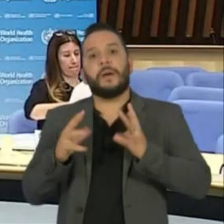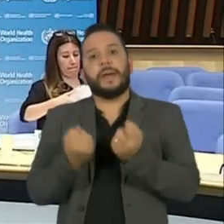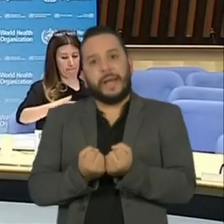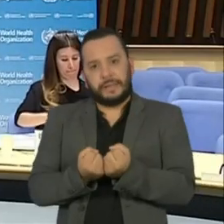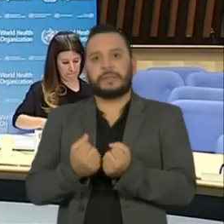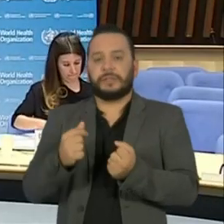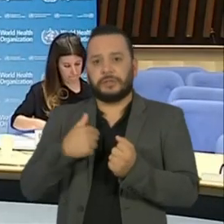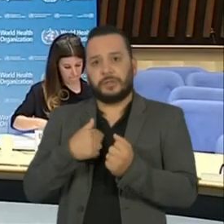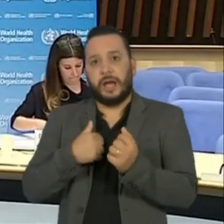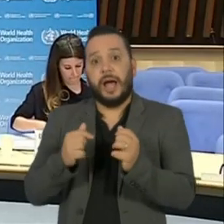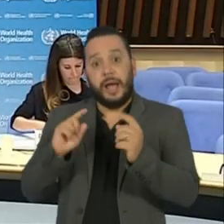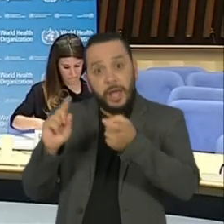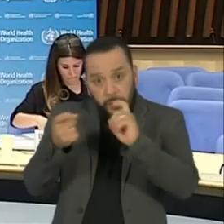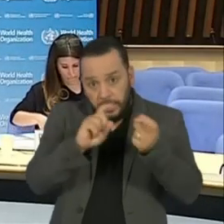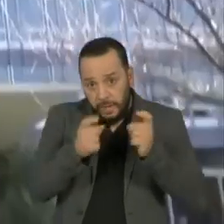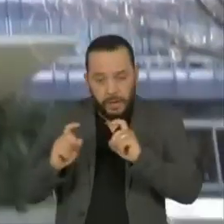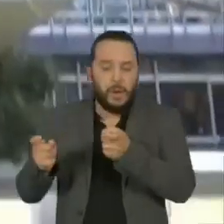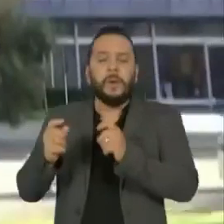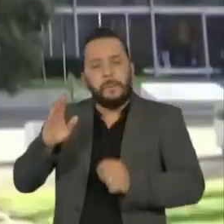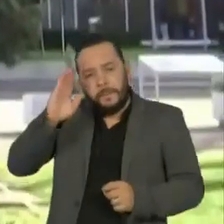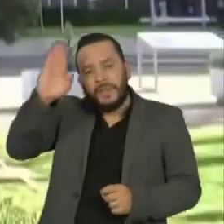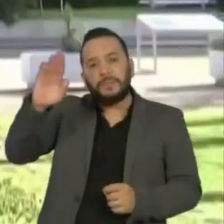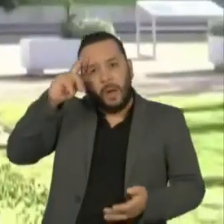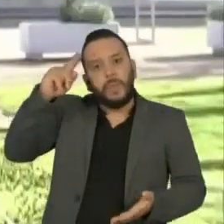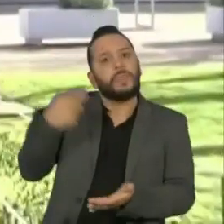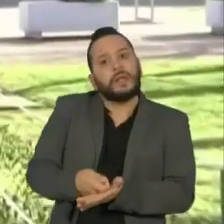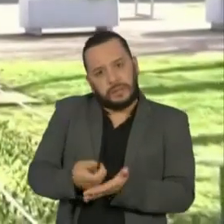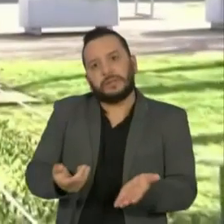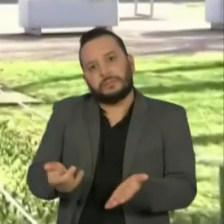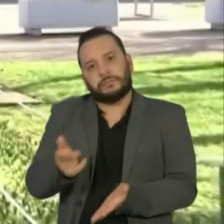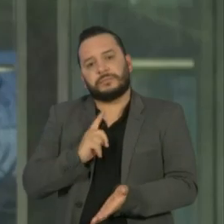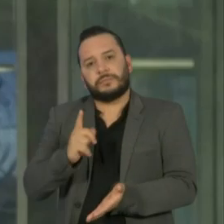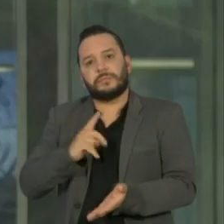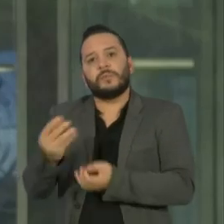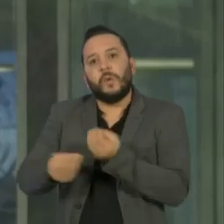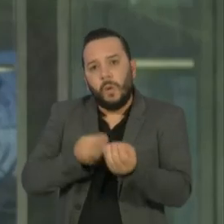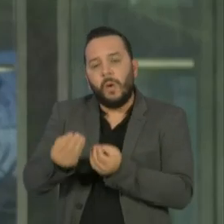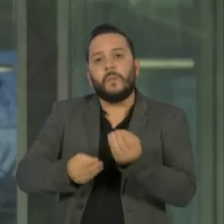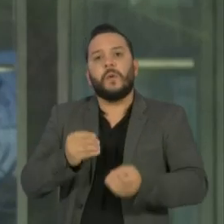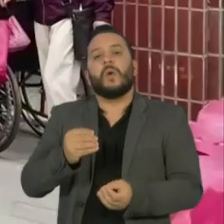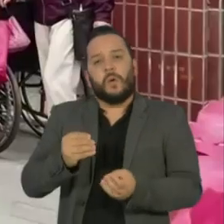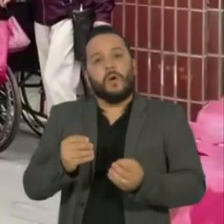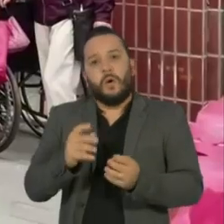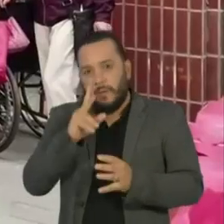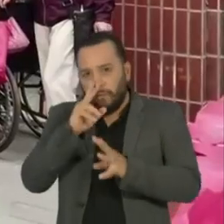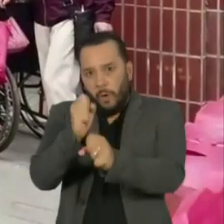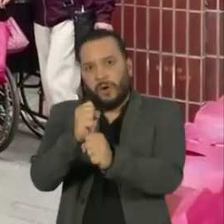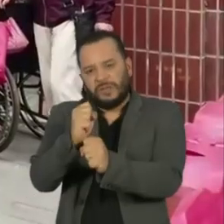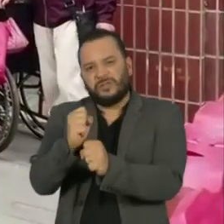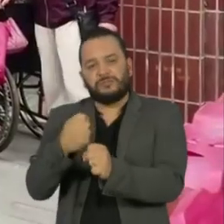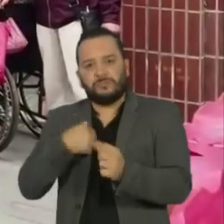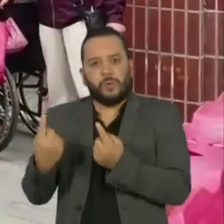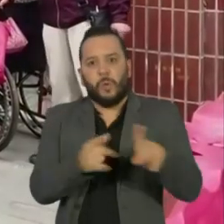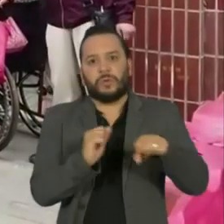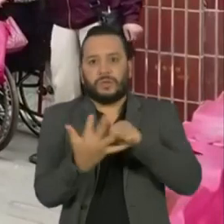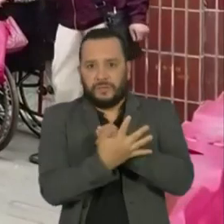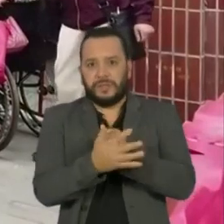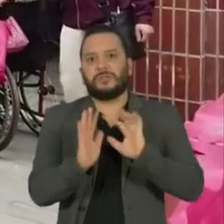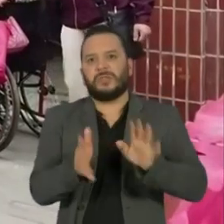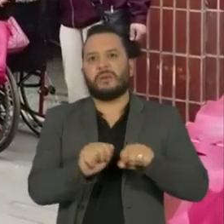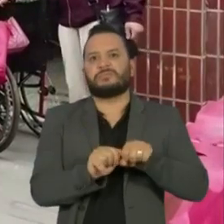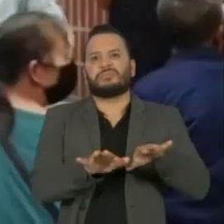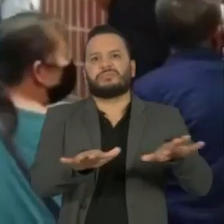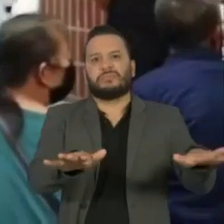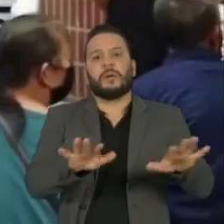da OMS e é dedicada ao fortalecimento da coordenação global contra a pandemia, que já infectou